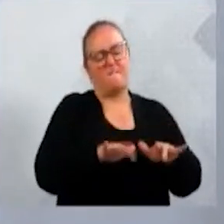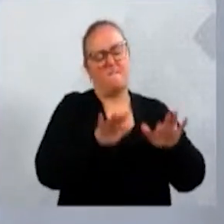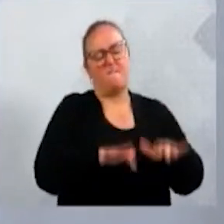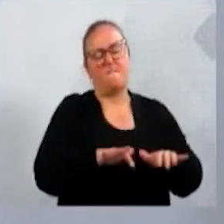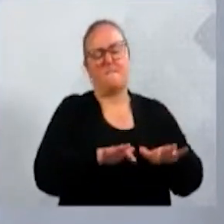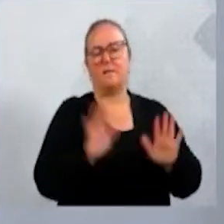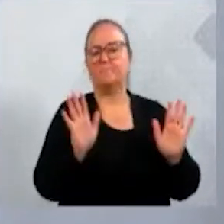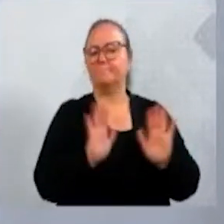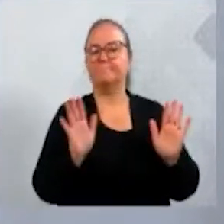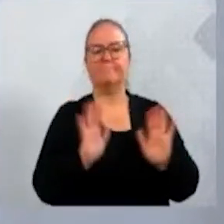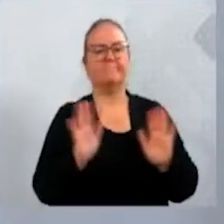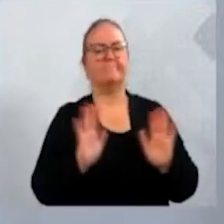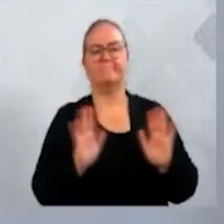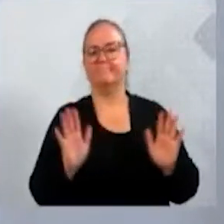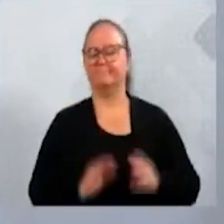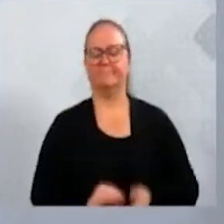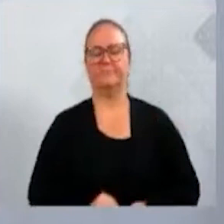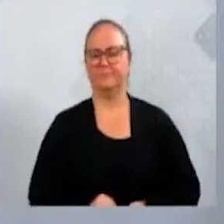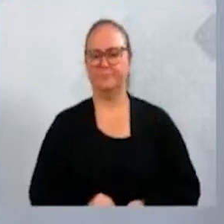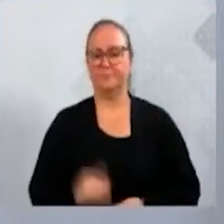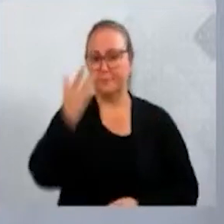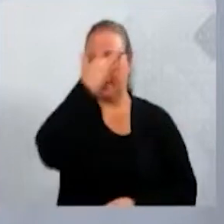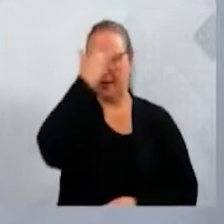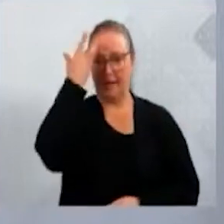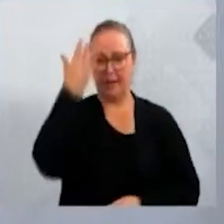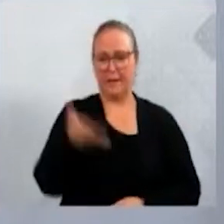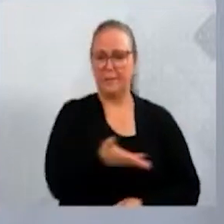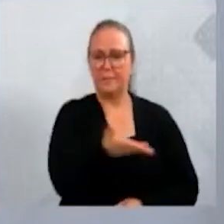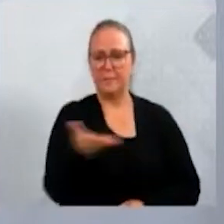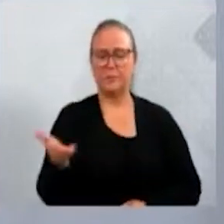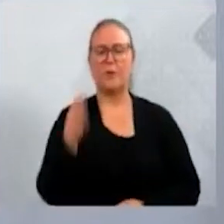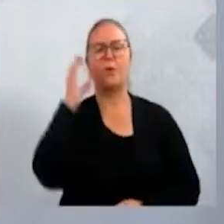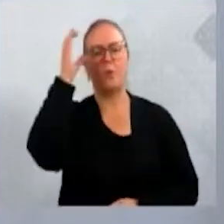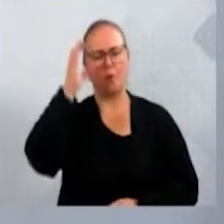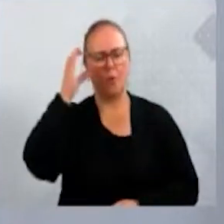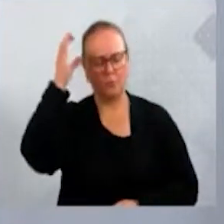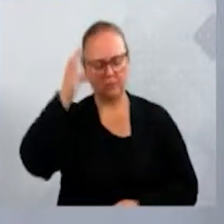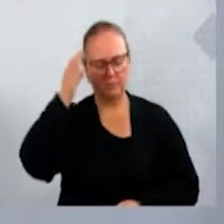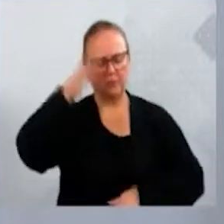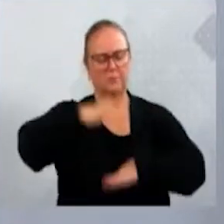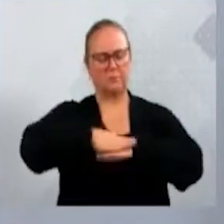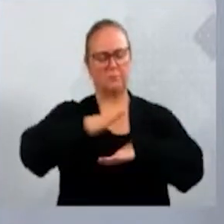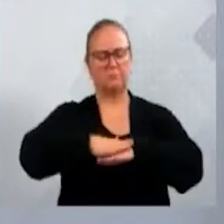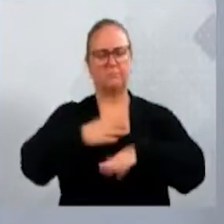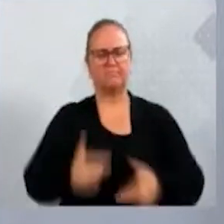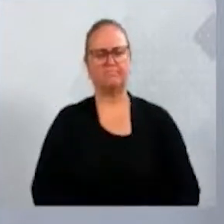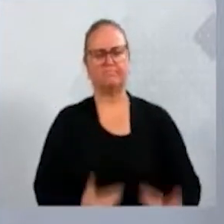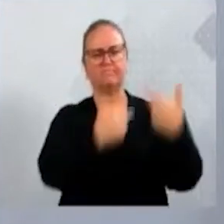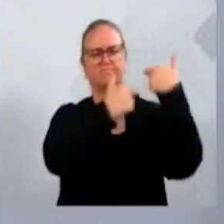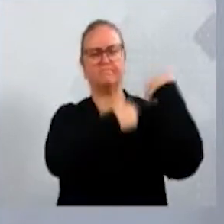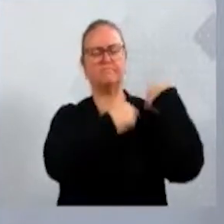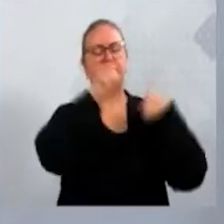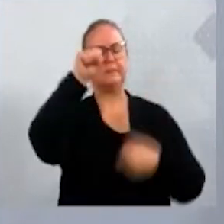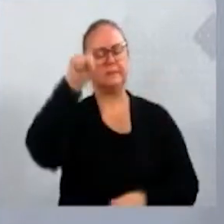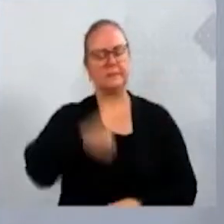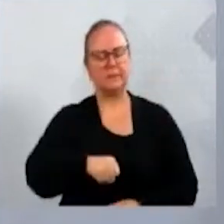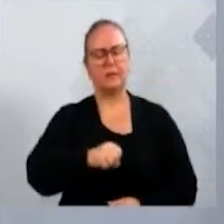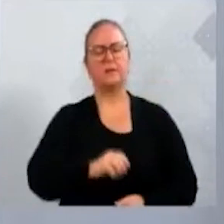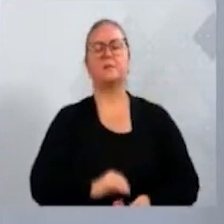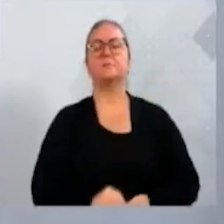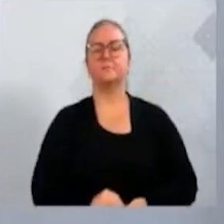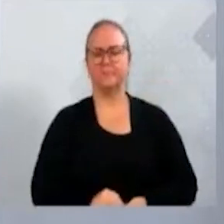contrário são conscientes e responsáveis pelo que produzem e vibram por cada